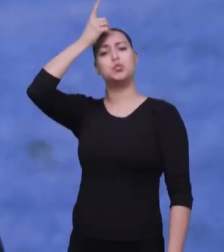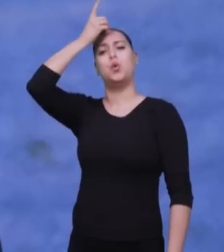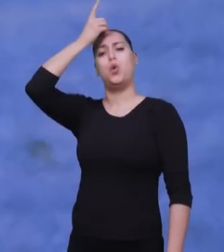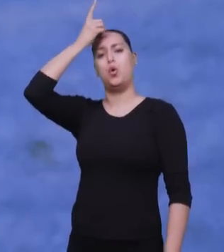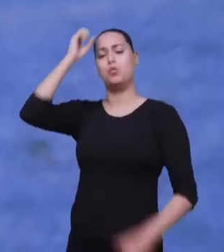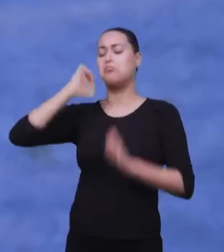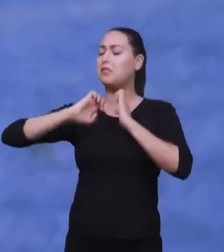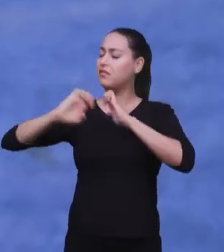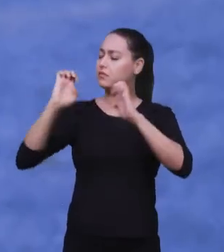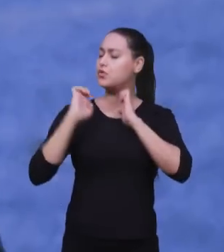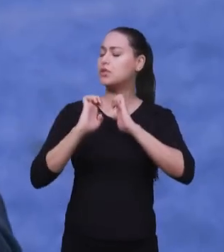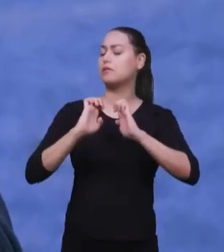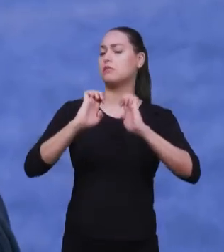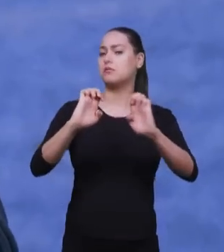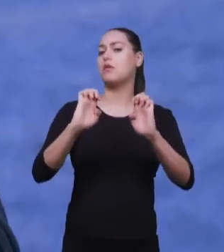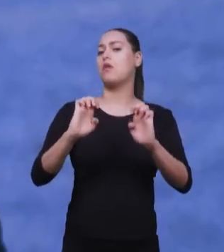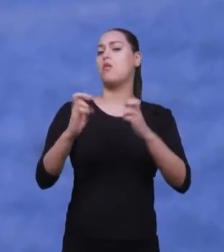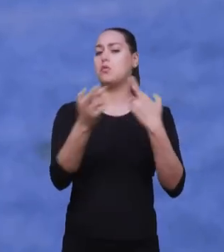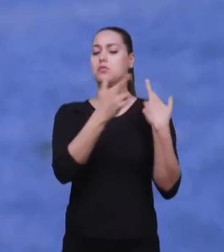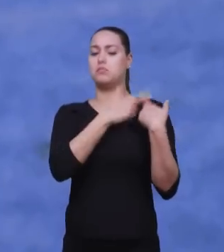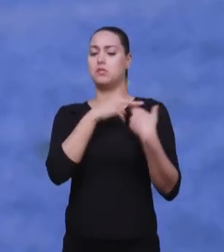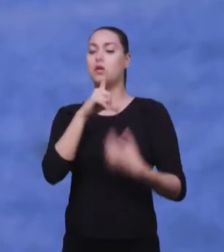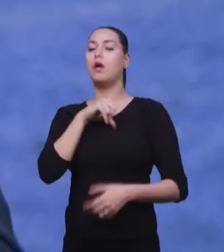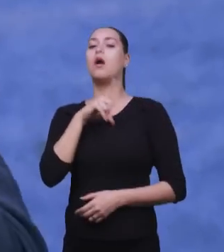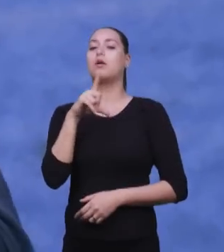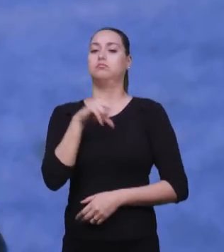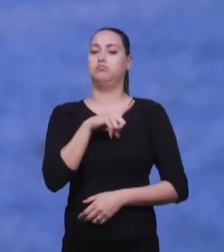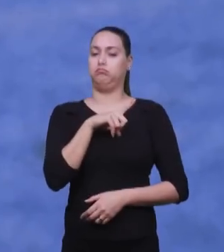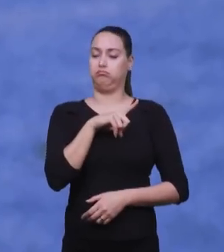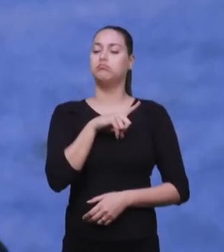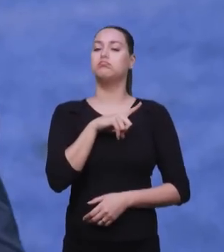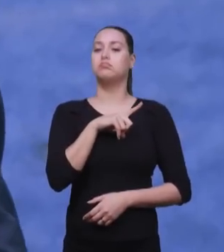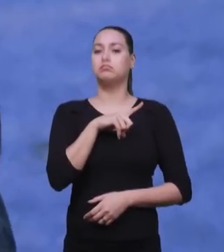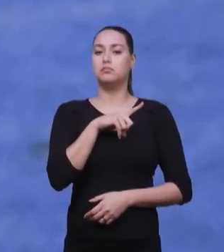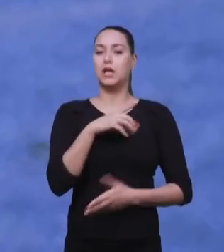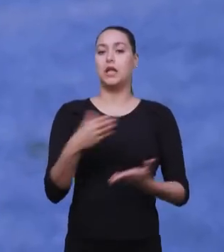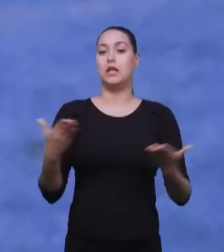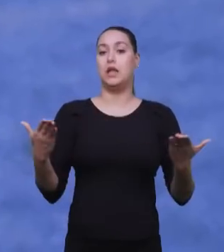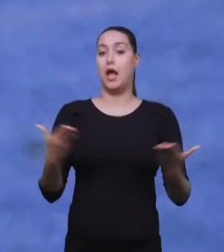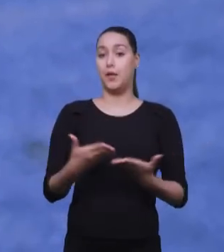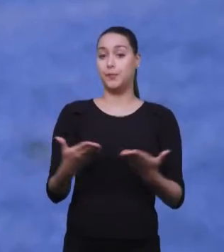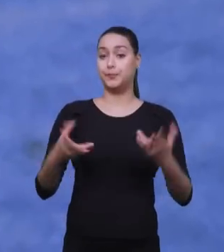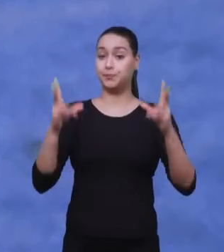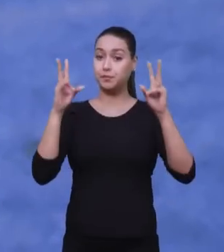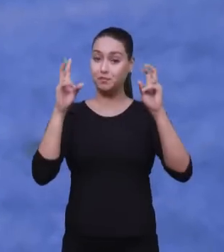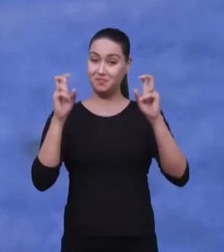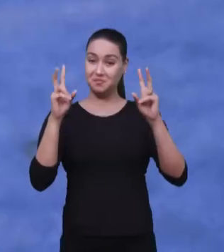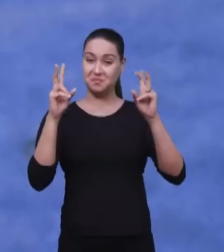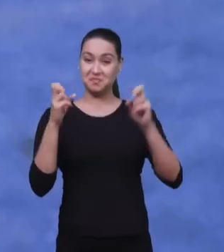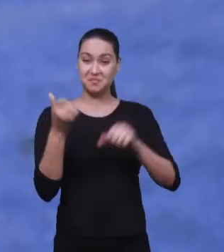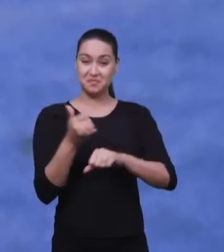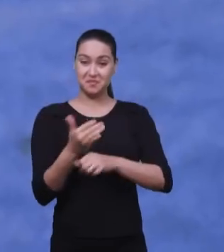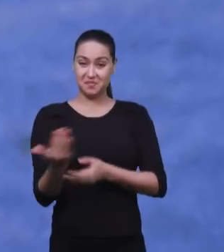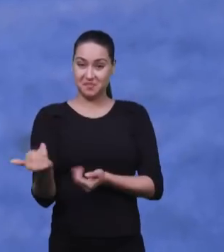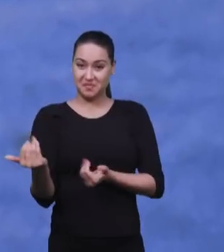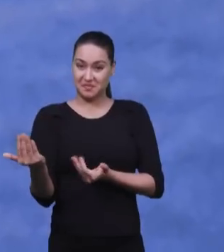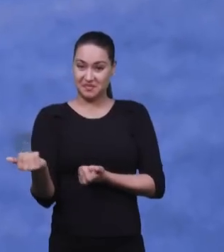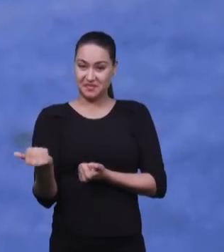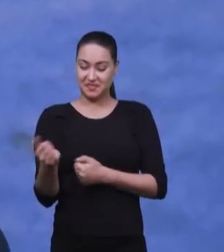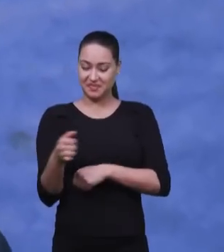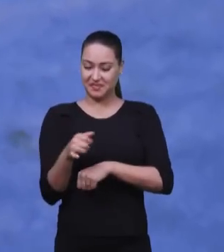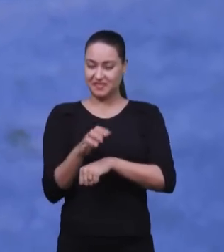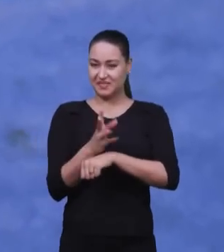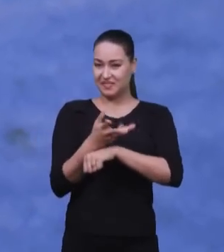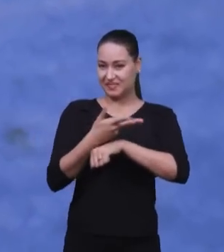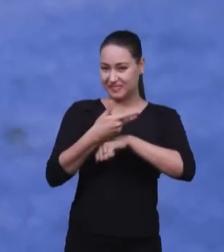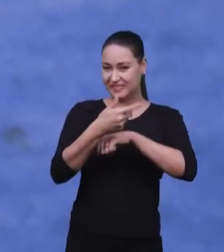dons espirituais, com a evangelização, e agora, né, um momento, um espaço onde a gente discute temas do interesse dos jovens de